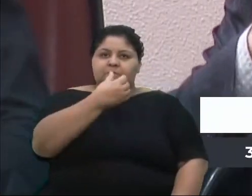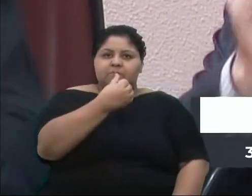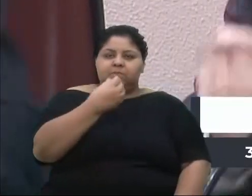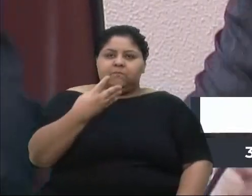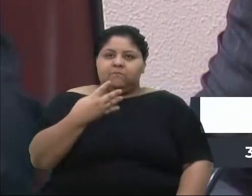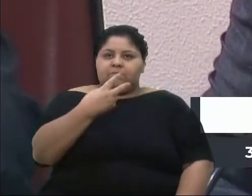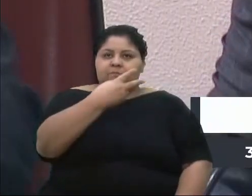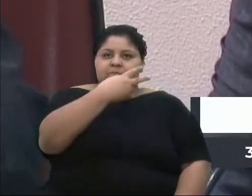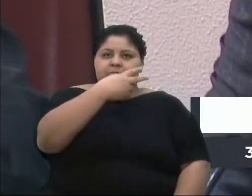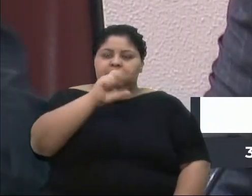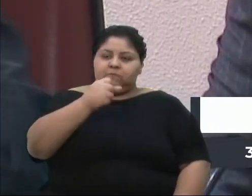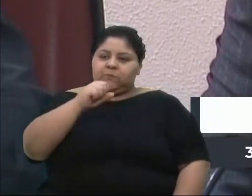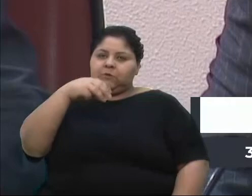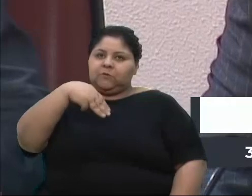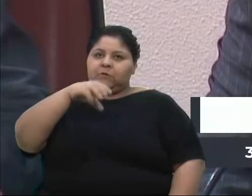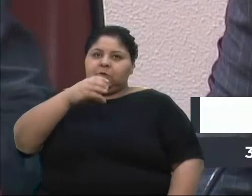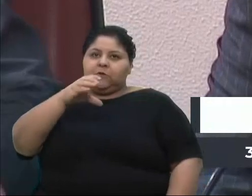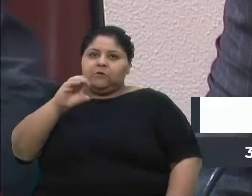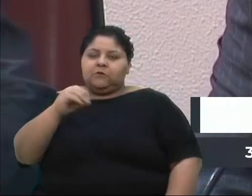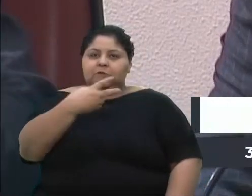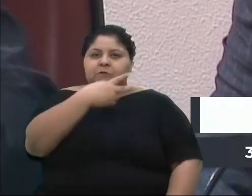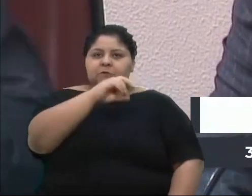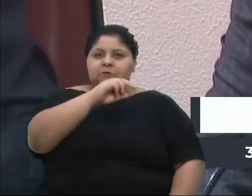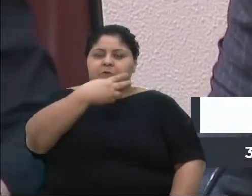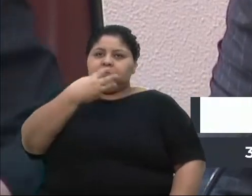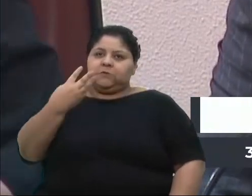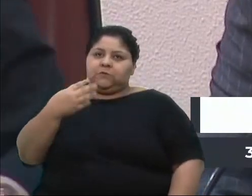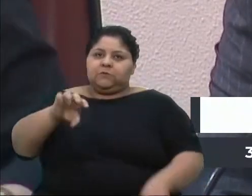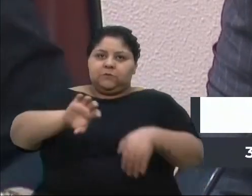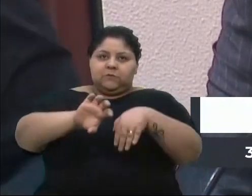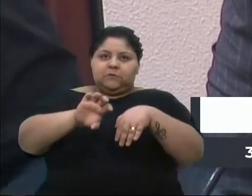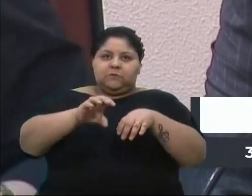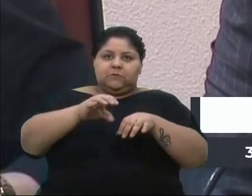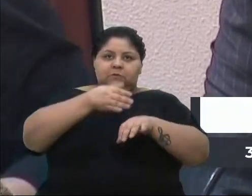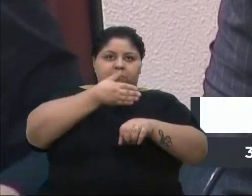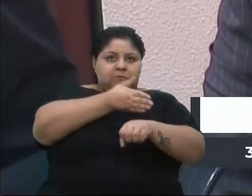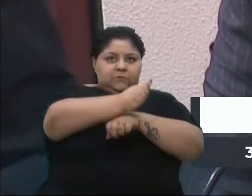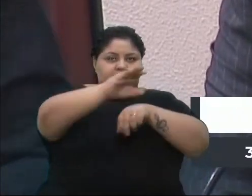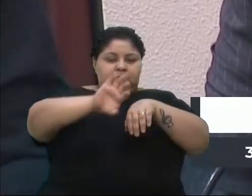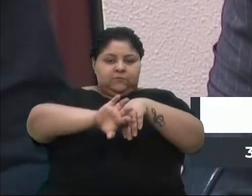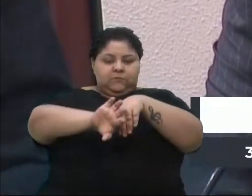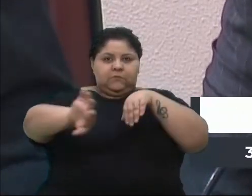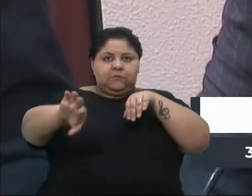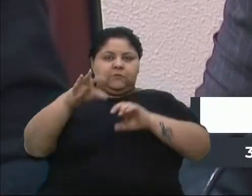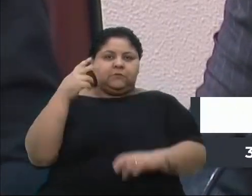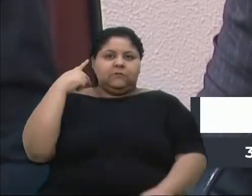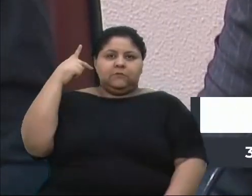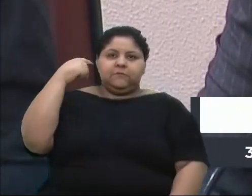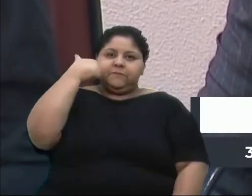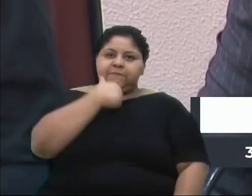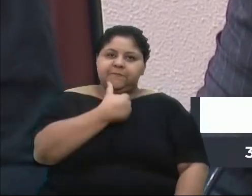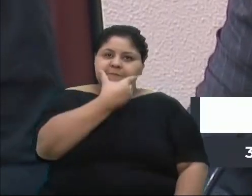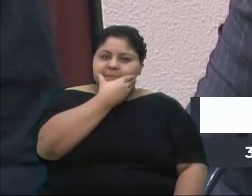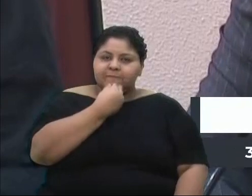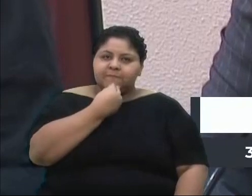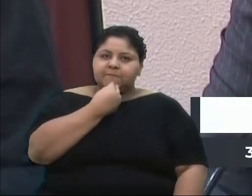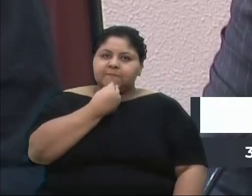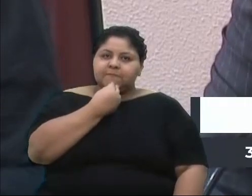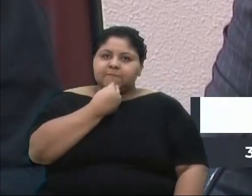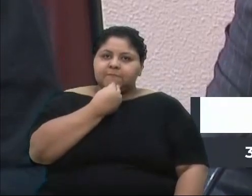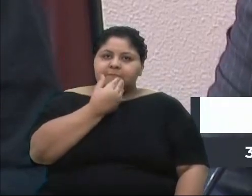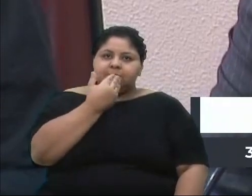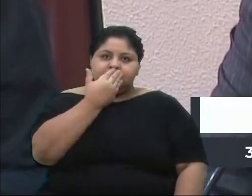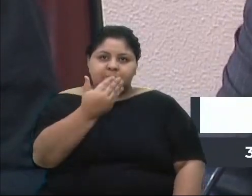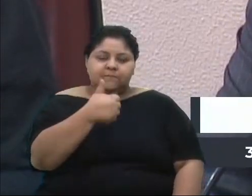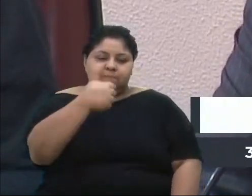164/A de 8 de março de 2023, fica assegurada a participação remota das vereadoras e dos vereadores. Solicito ao primeiro